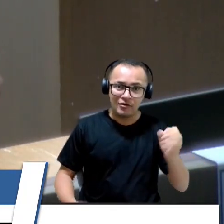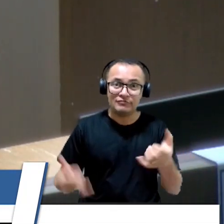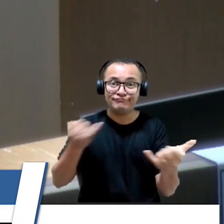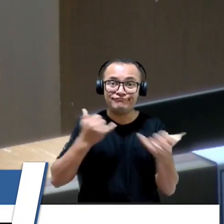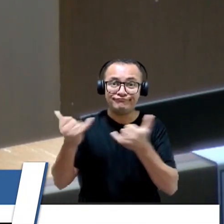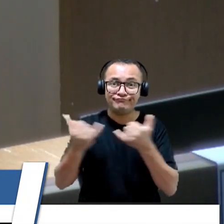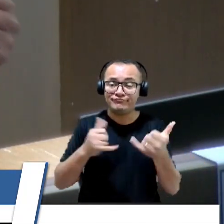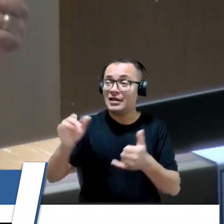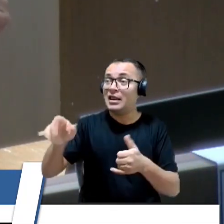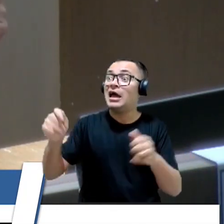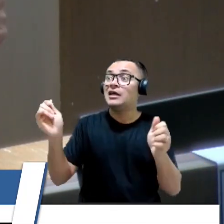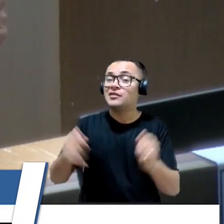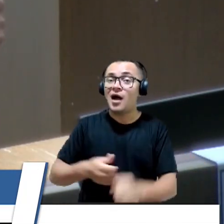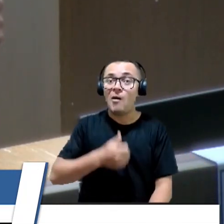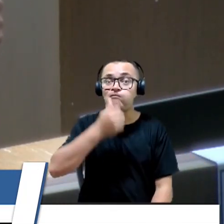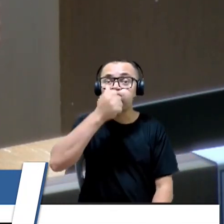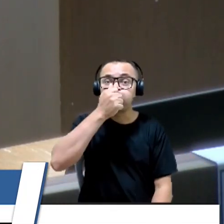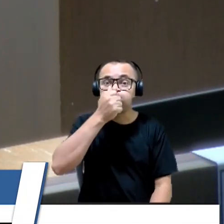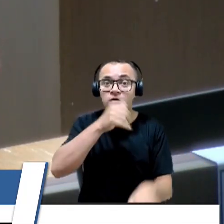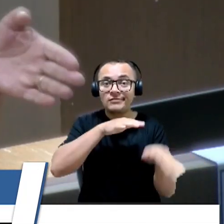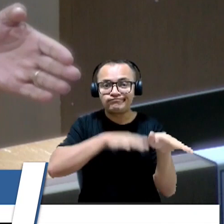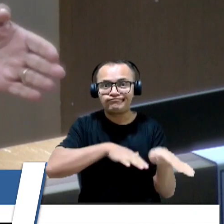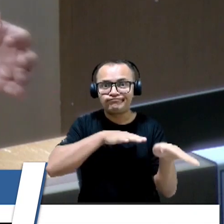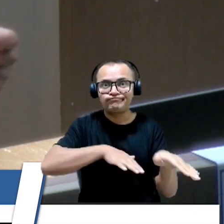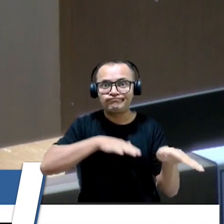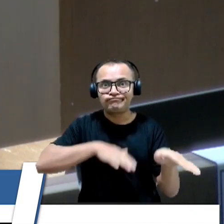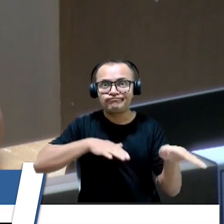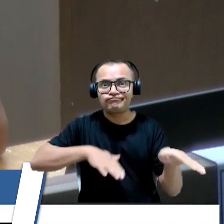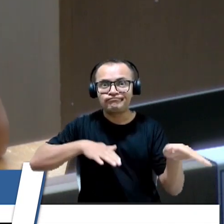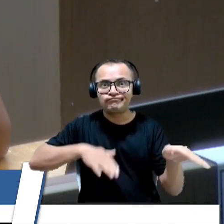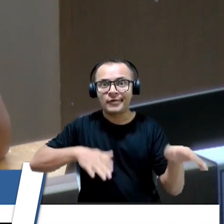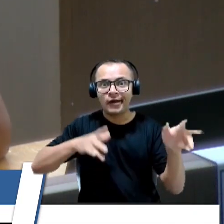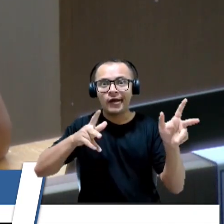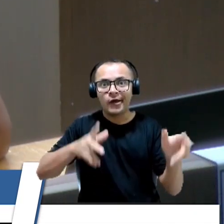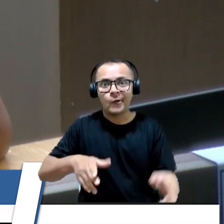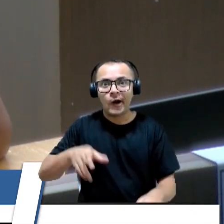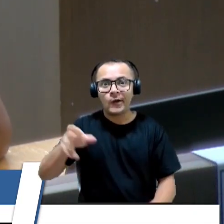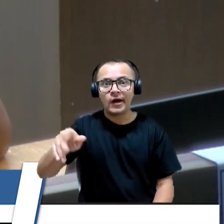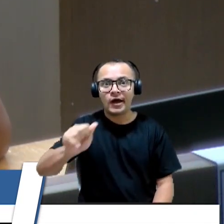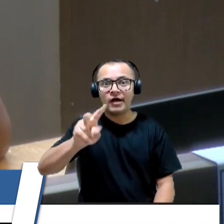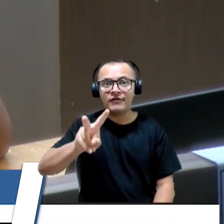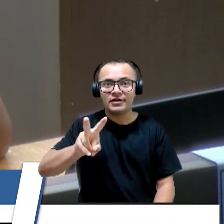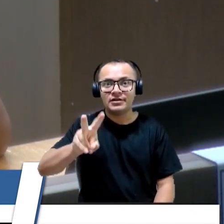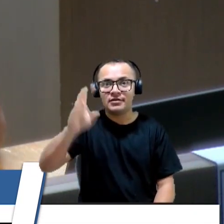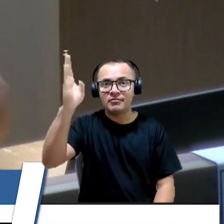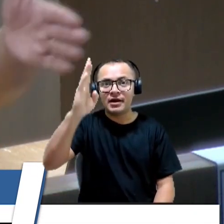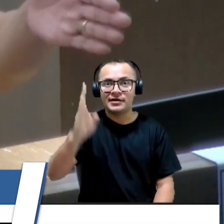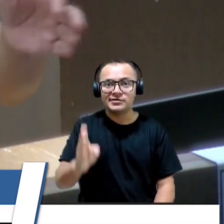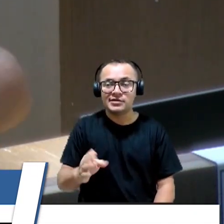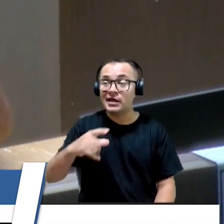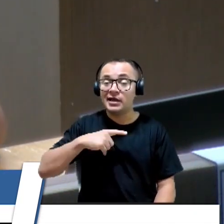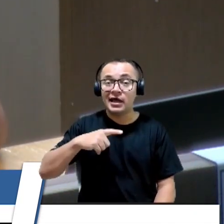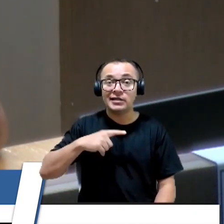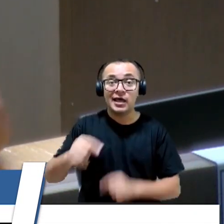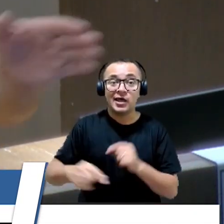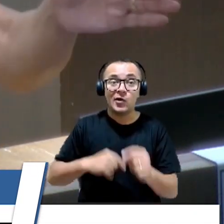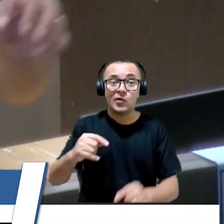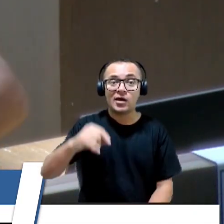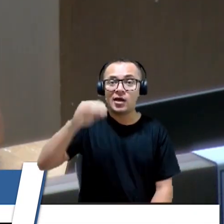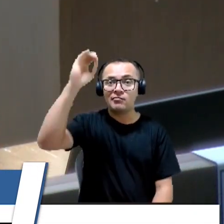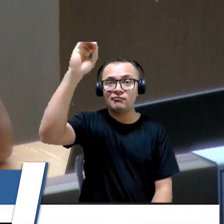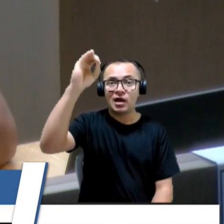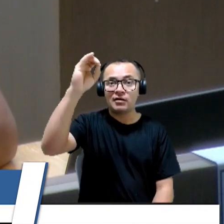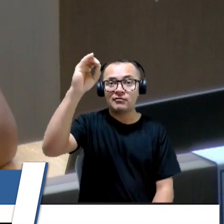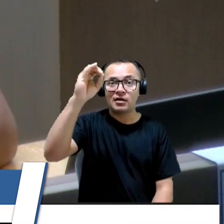Avenida Brasil, na época colocou o semáforo. Né, mas lá foi, colocou semáforo de 4 tempos, né, vermelho 1 minuto,